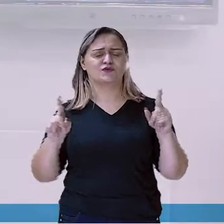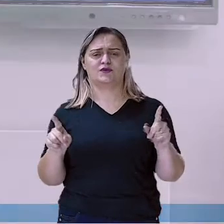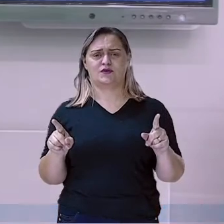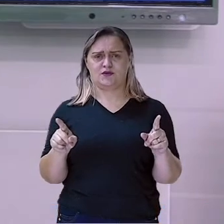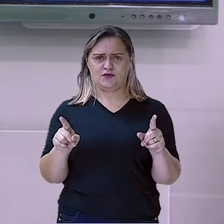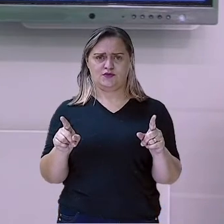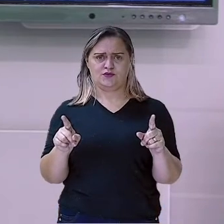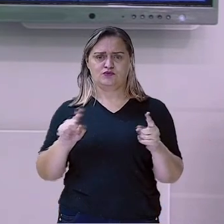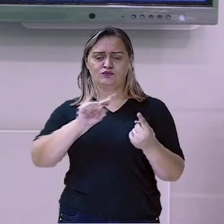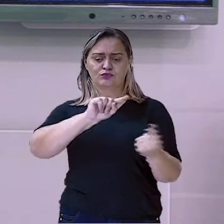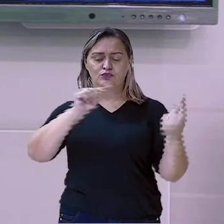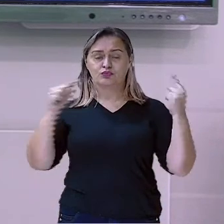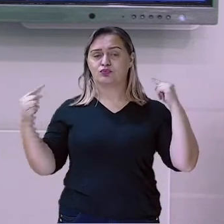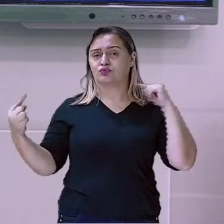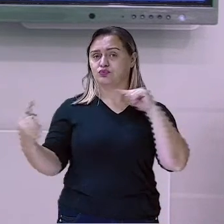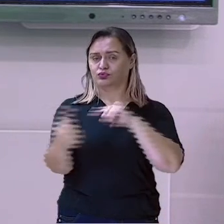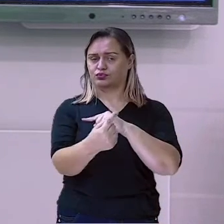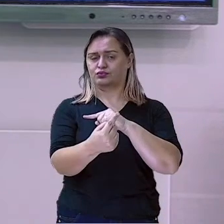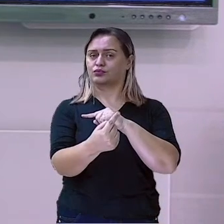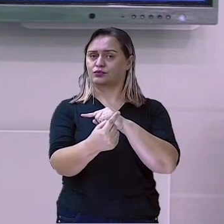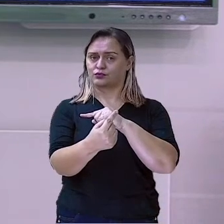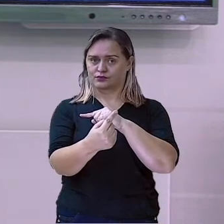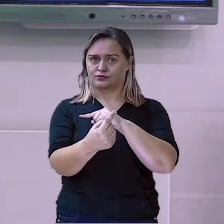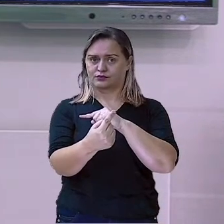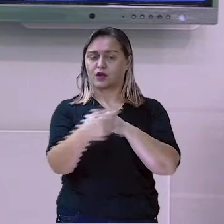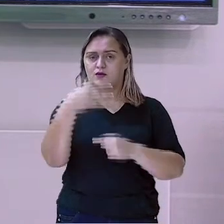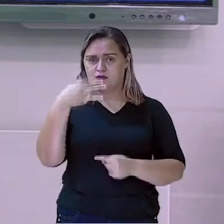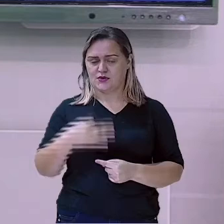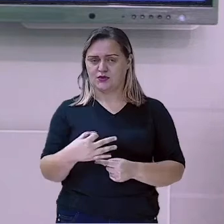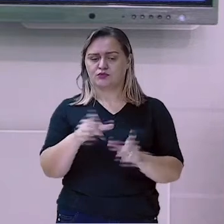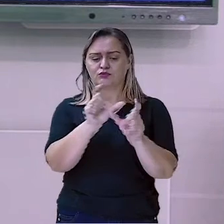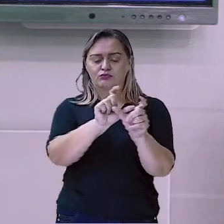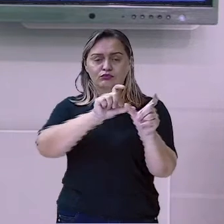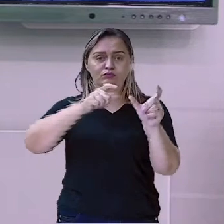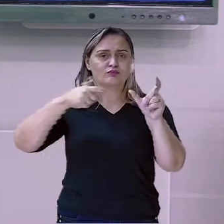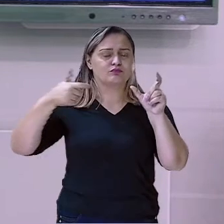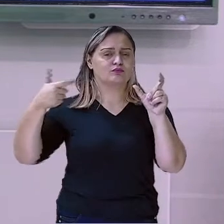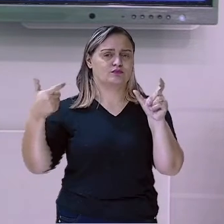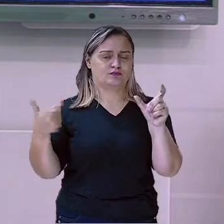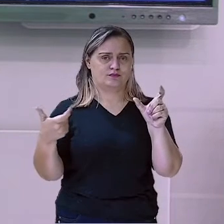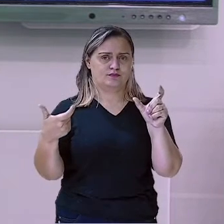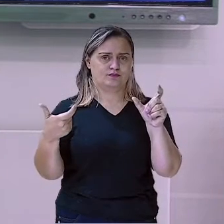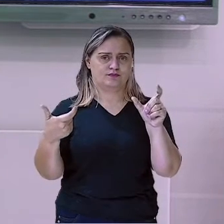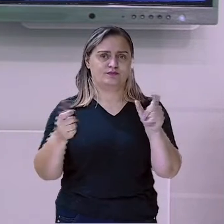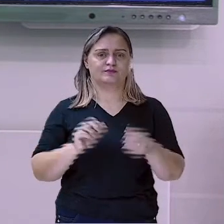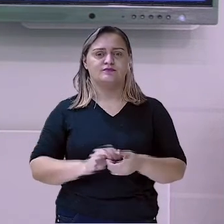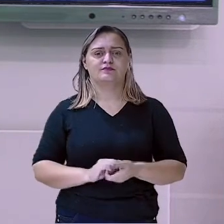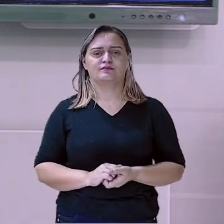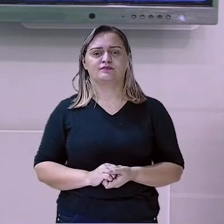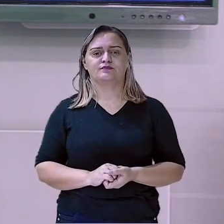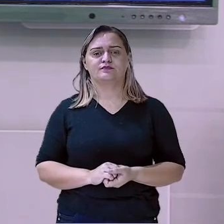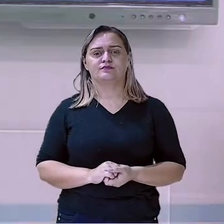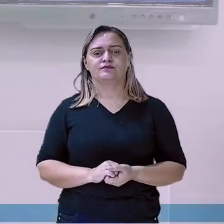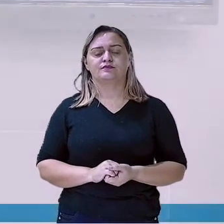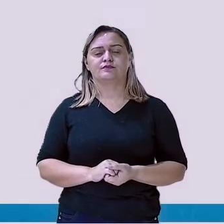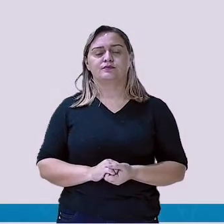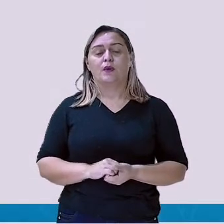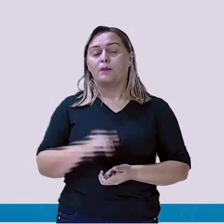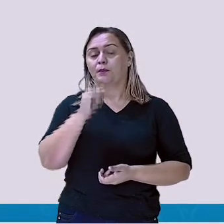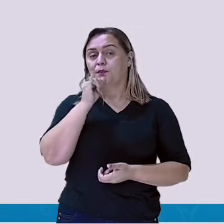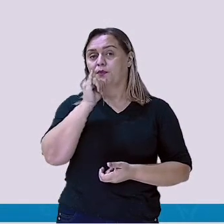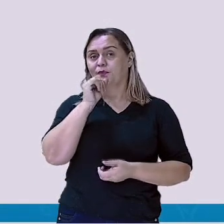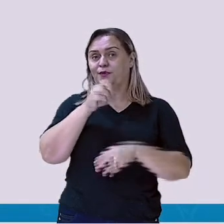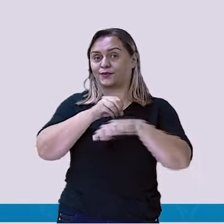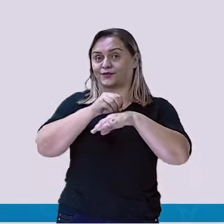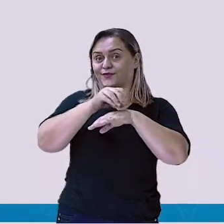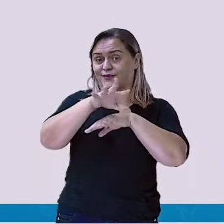Elas não querem dizer a mesma coisa. Elas são totalmente diferentes. Vamos para